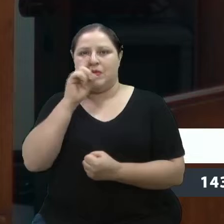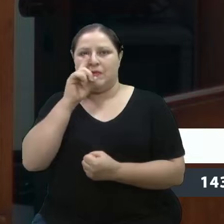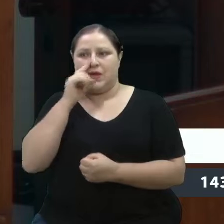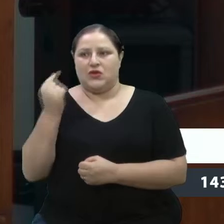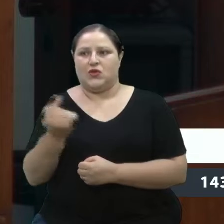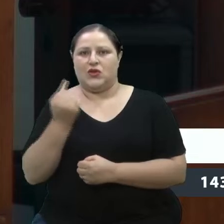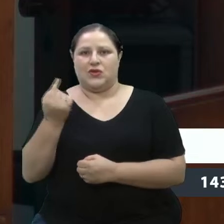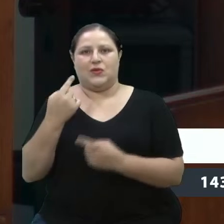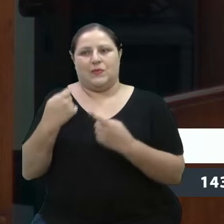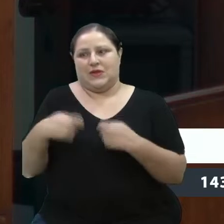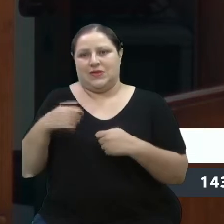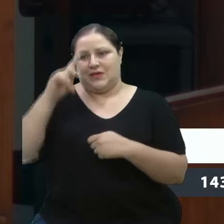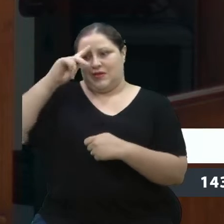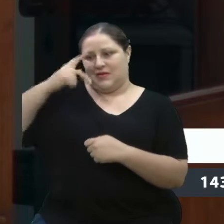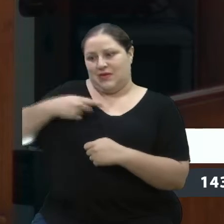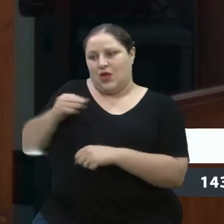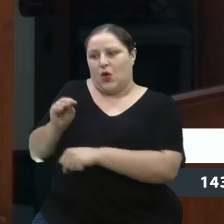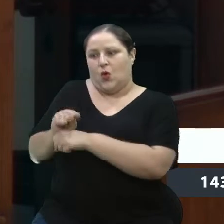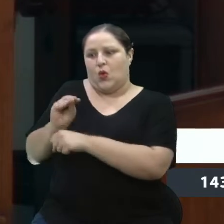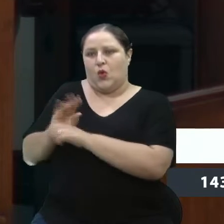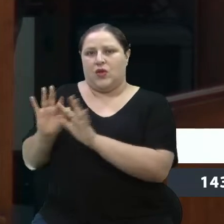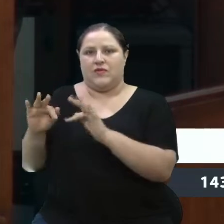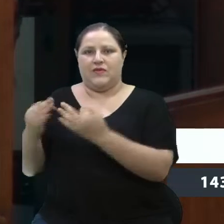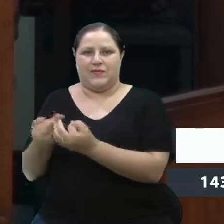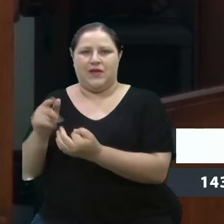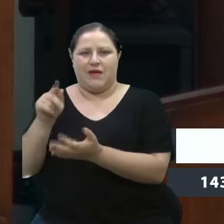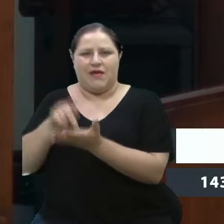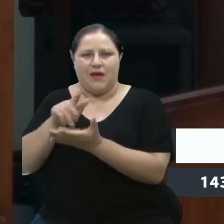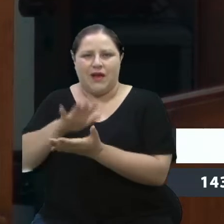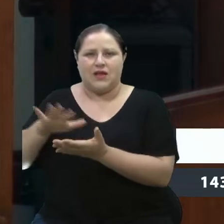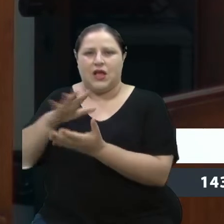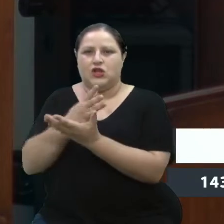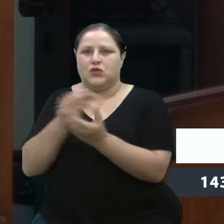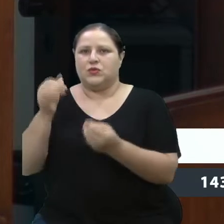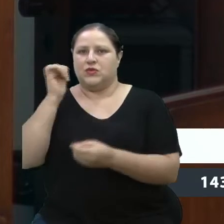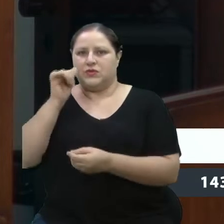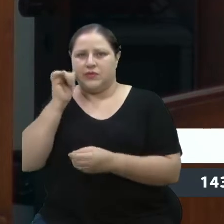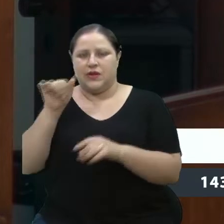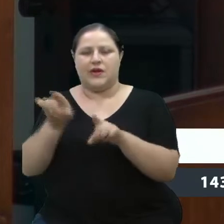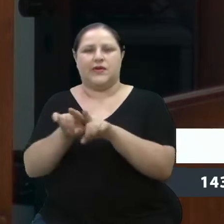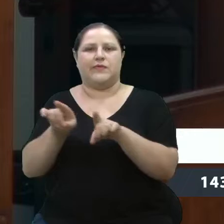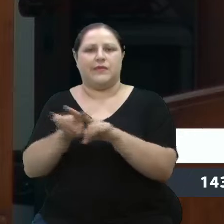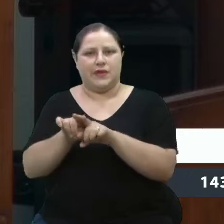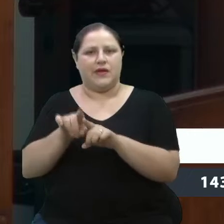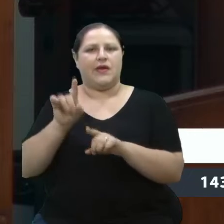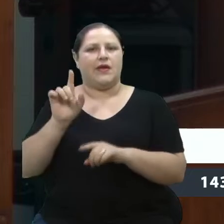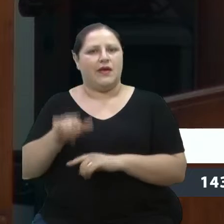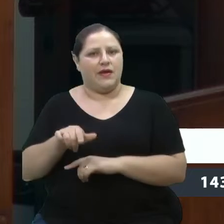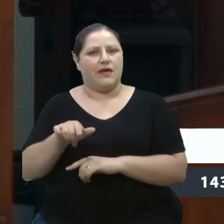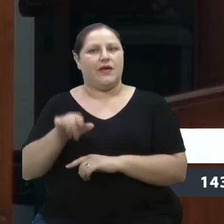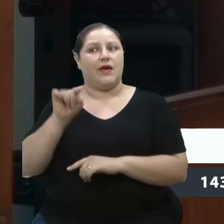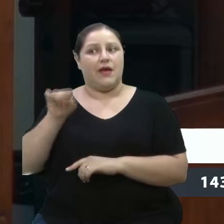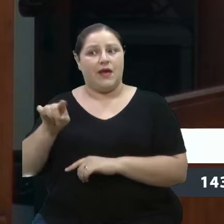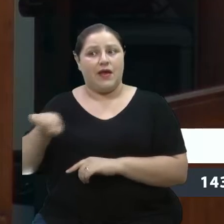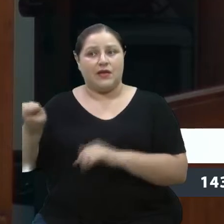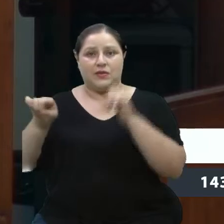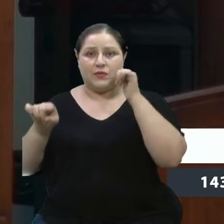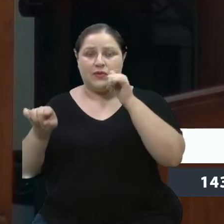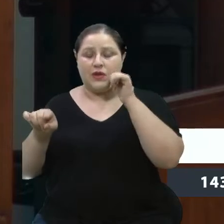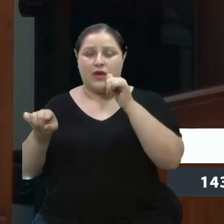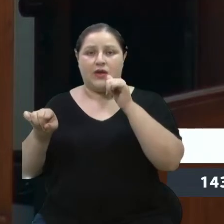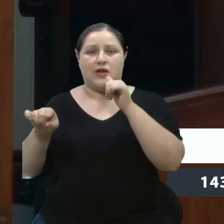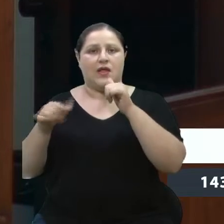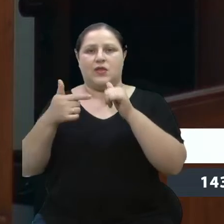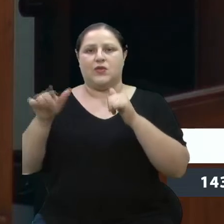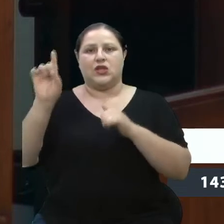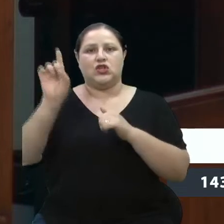de muitas mulheres. Isso, inclusive, contando que elas não contam com direitos